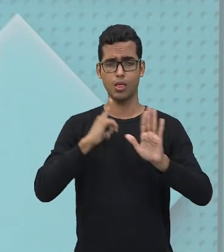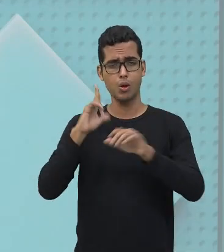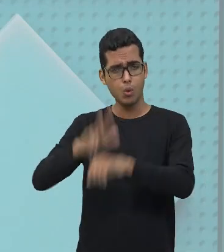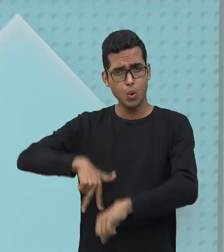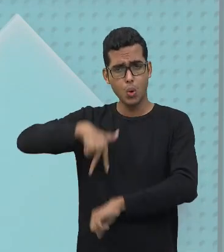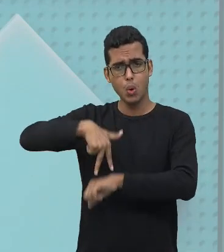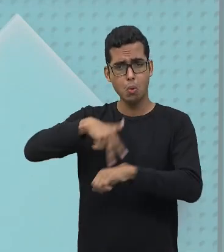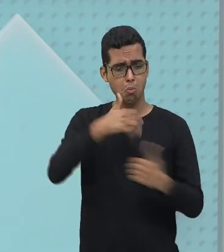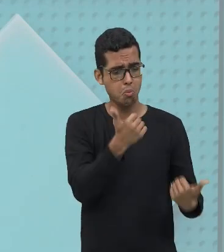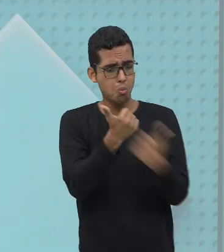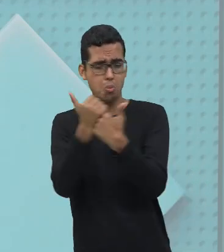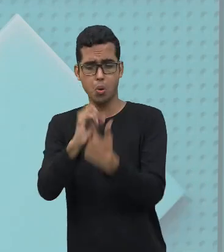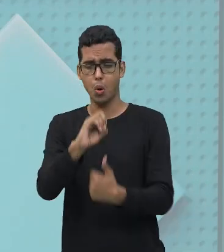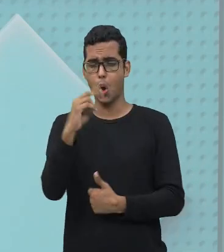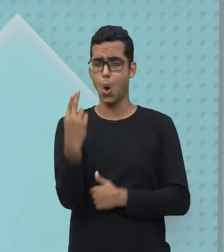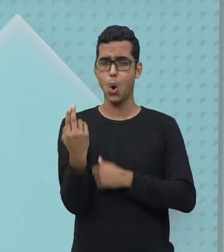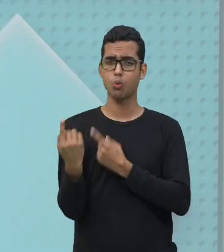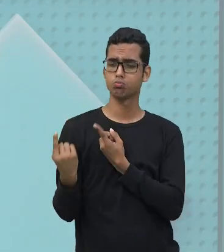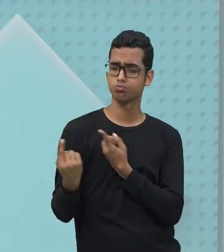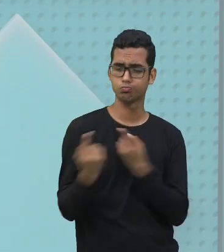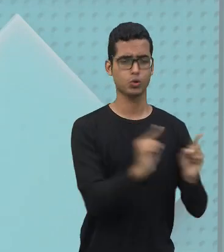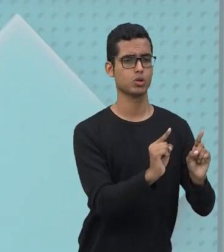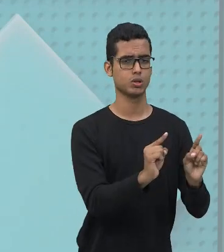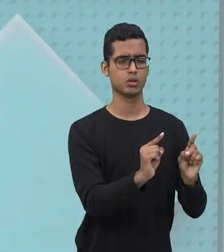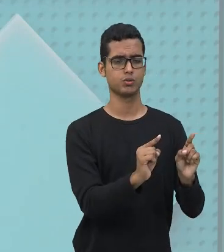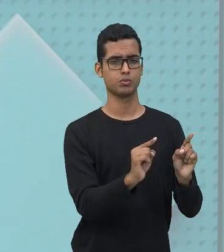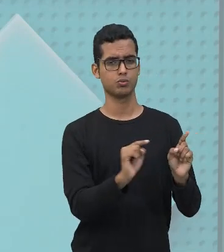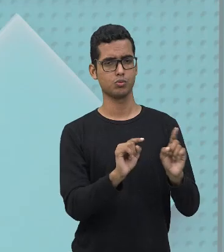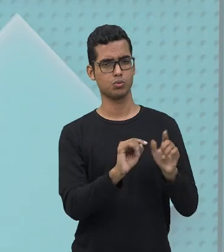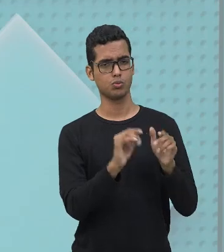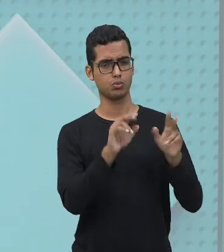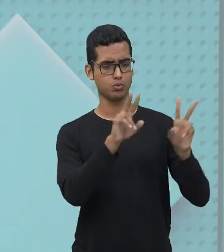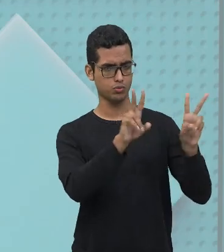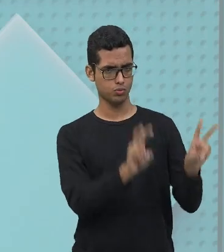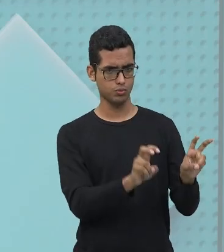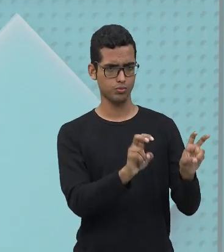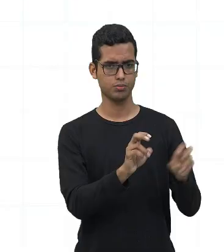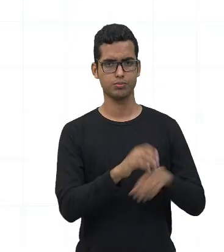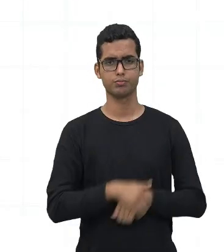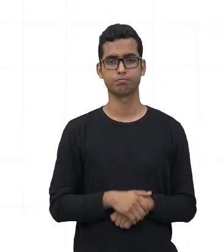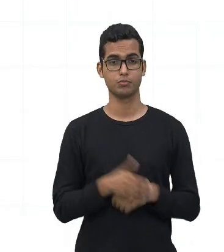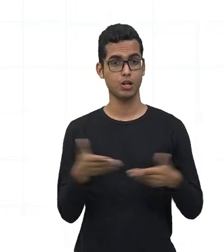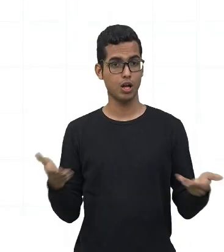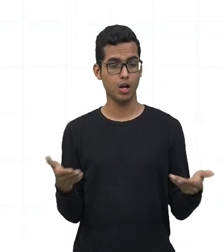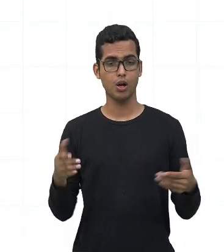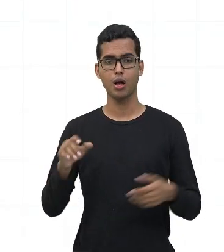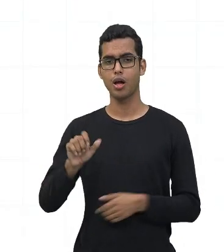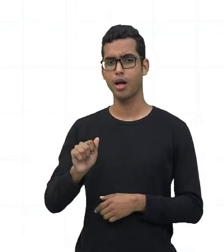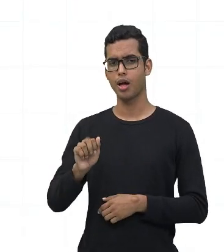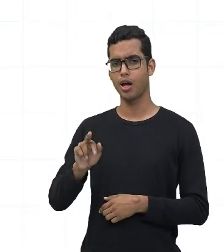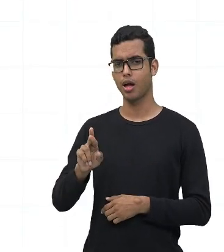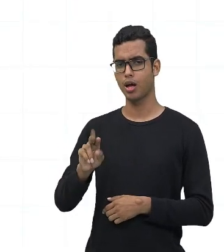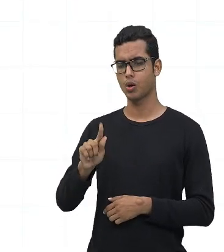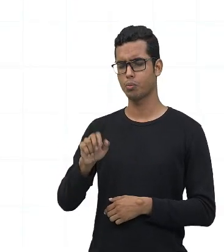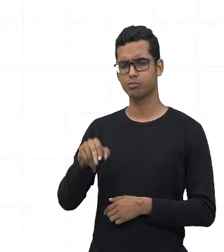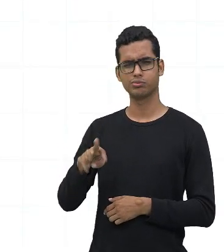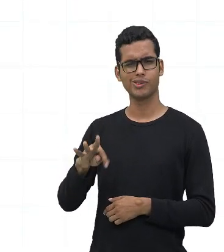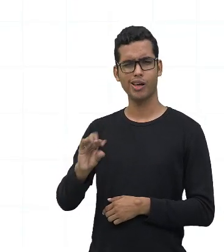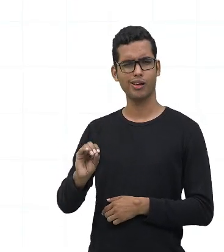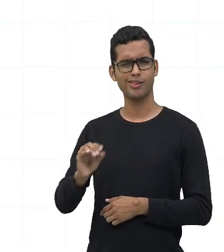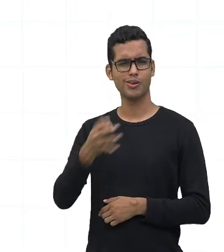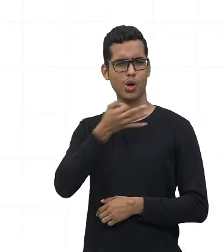favor ou seja contra determinado tema, ok? Vamos ver o que é o argumento.